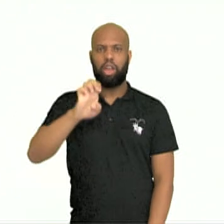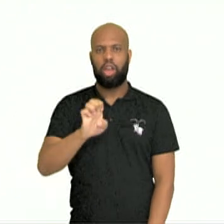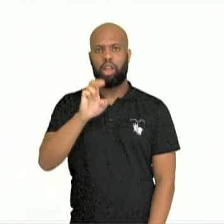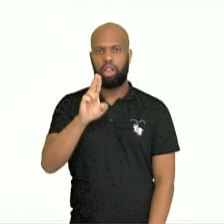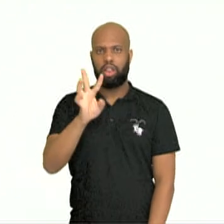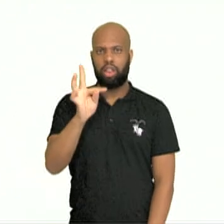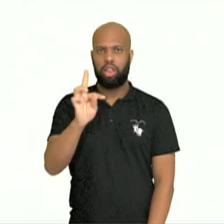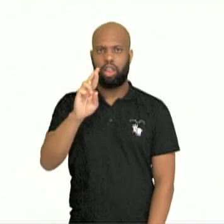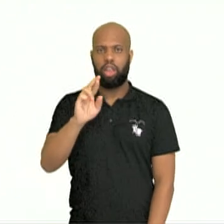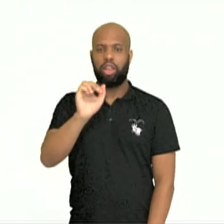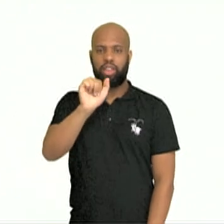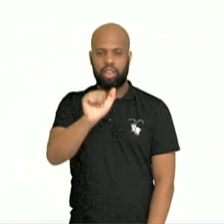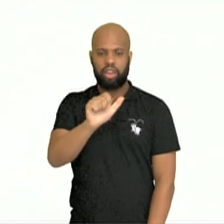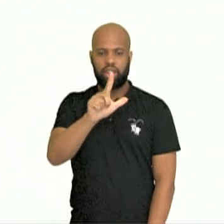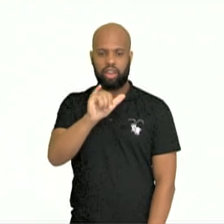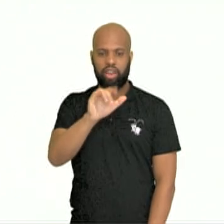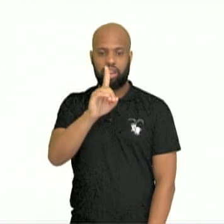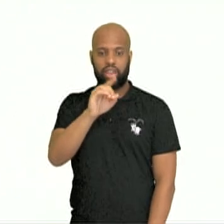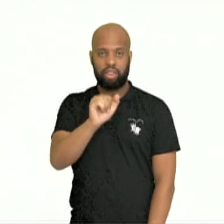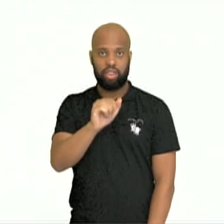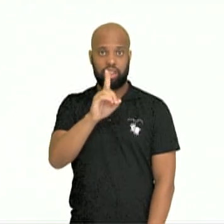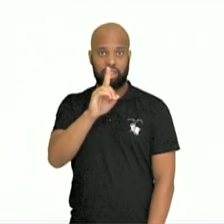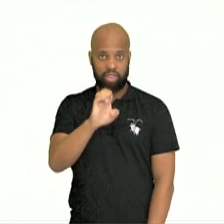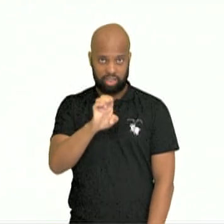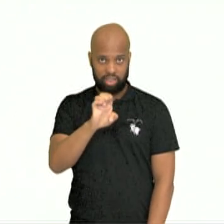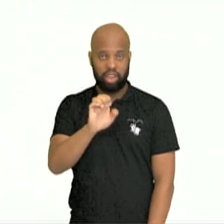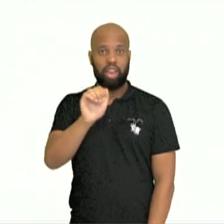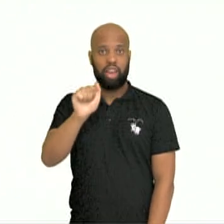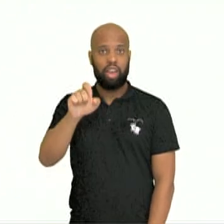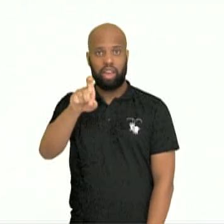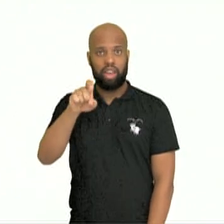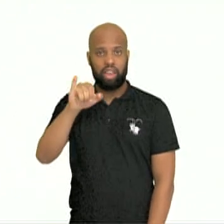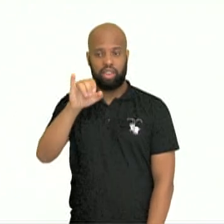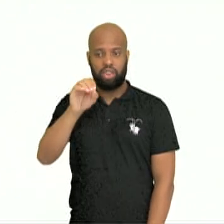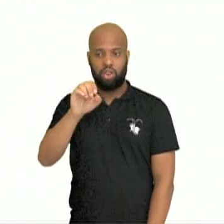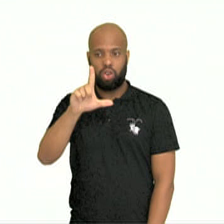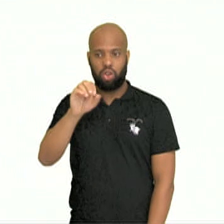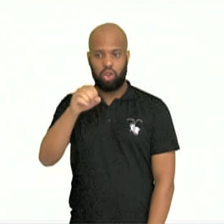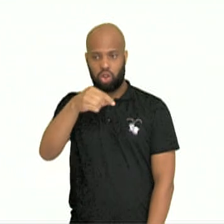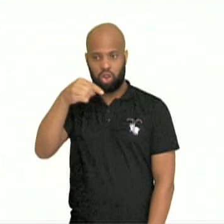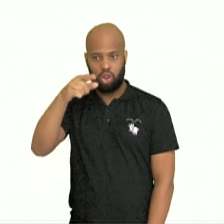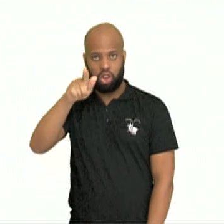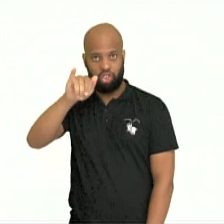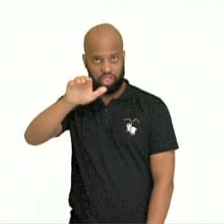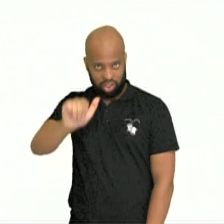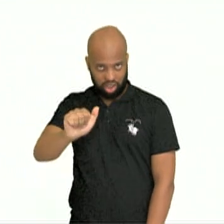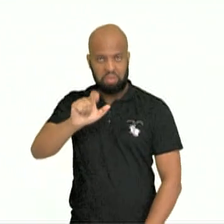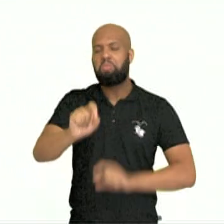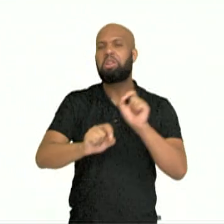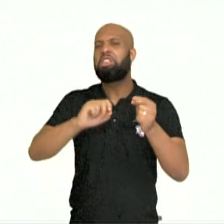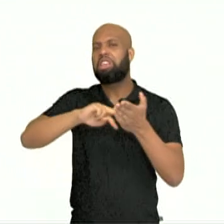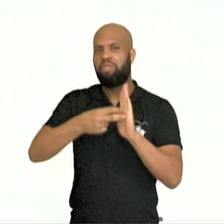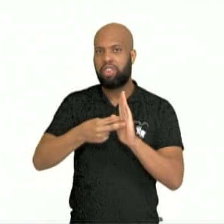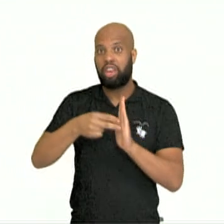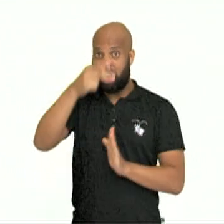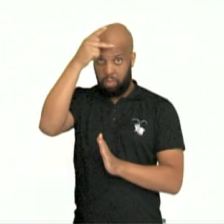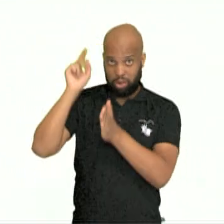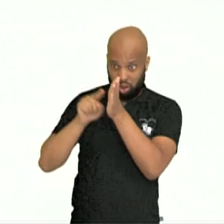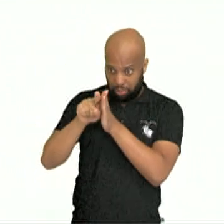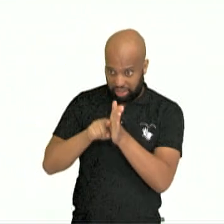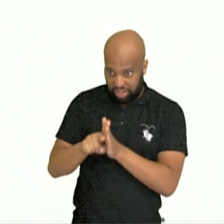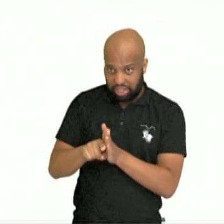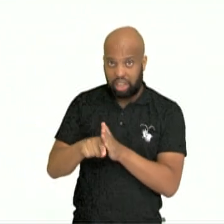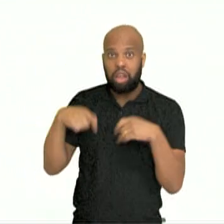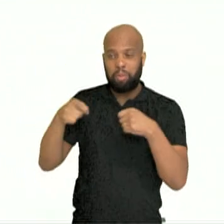neutralidade axiológica, é um termo difícil aí de compreender, mas seria uma neutralidade do cientista em relação ao objeto do